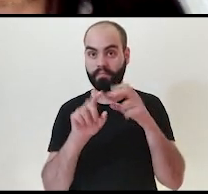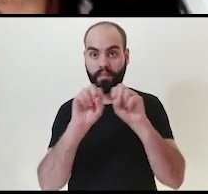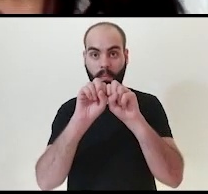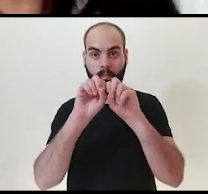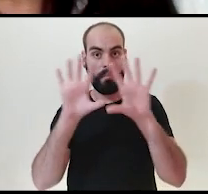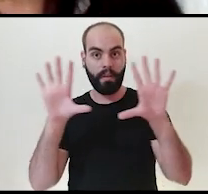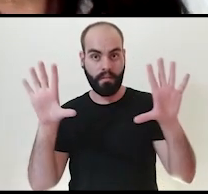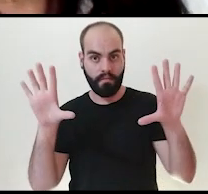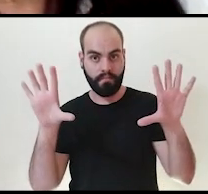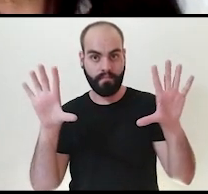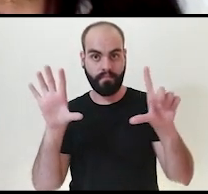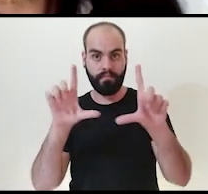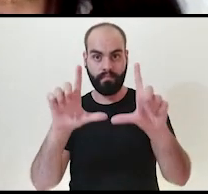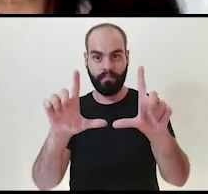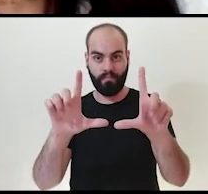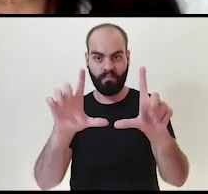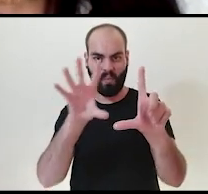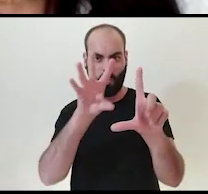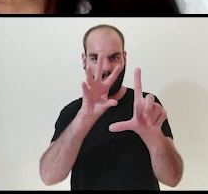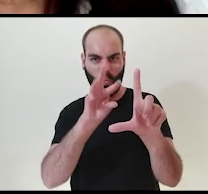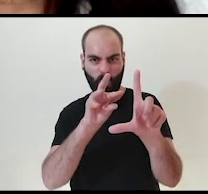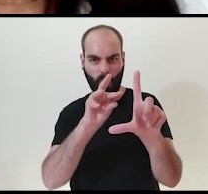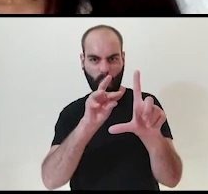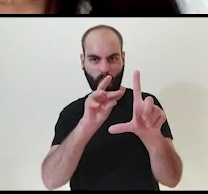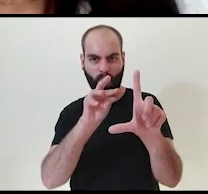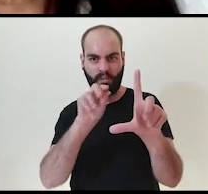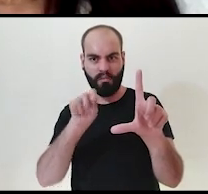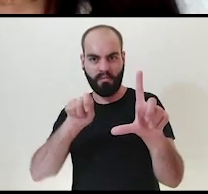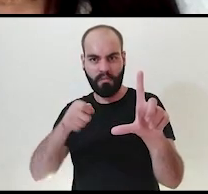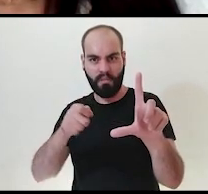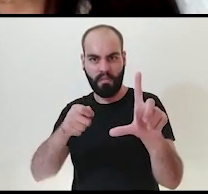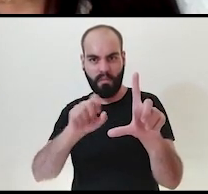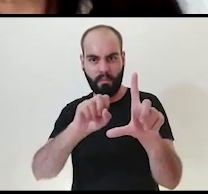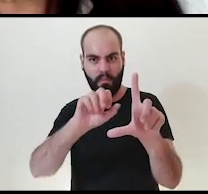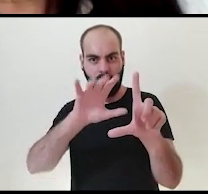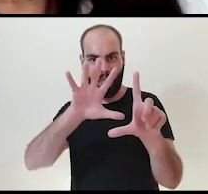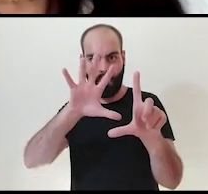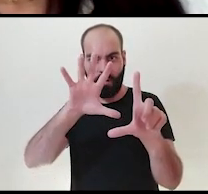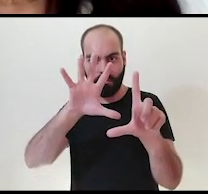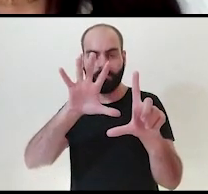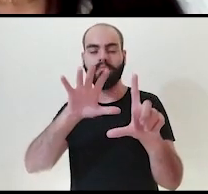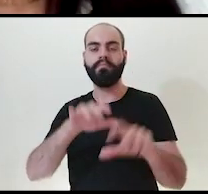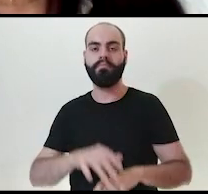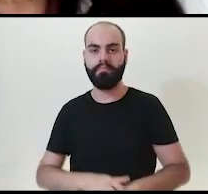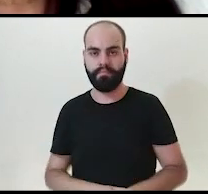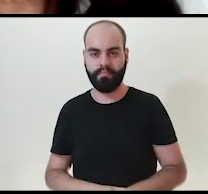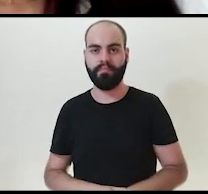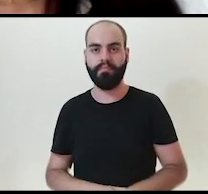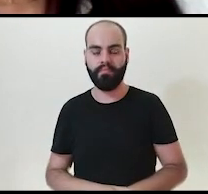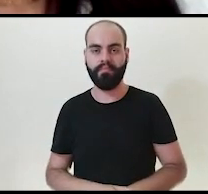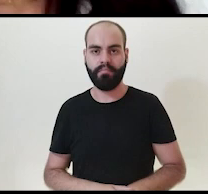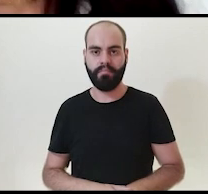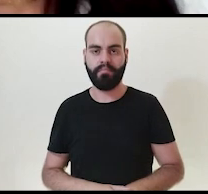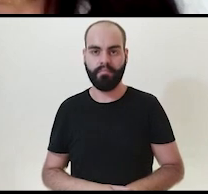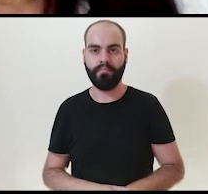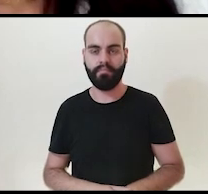brilho. Se por acaso a sua foto ficou escura, né? Você pode aumentar o brilho para aumentar a luz ali, ou